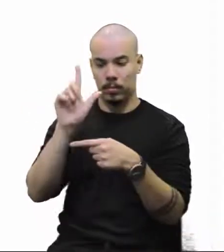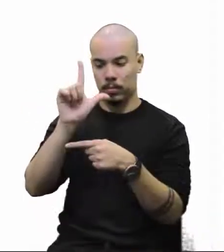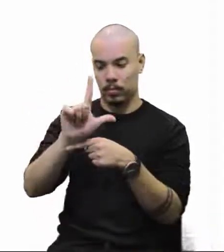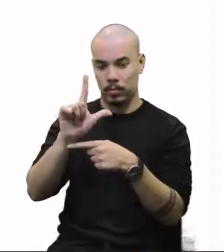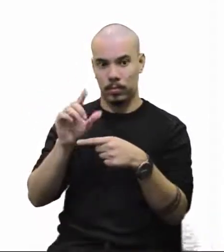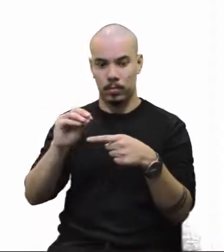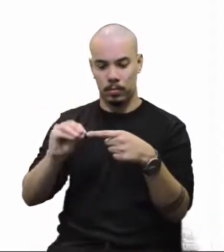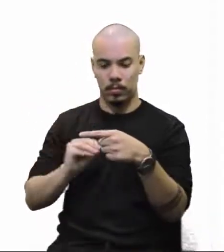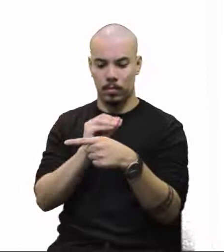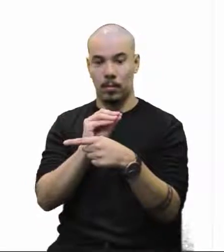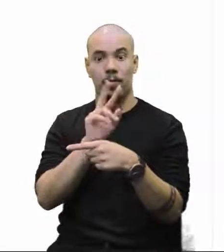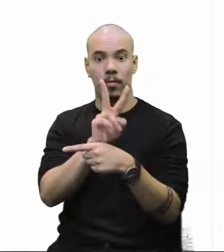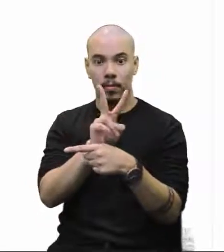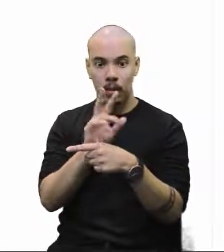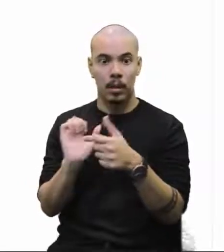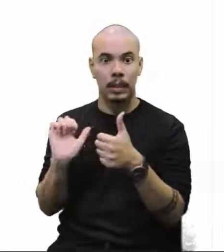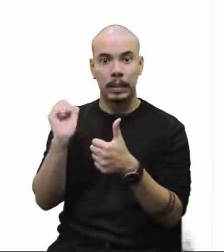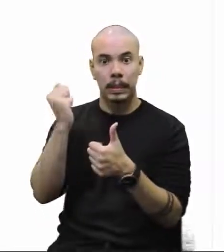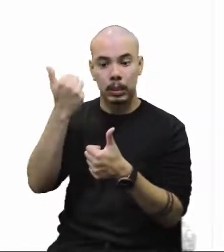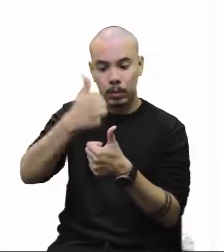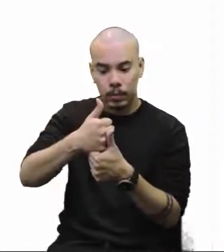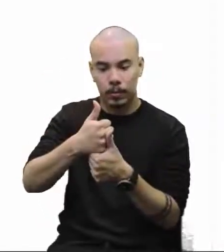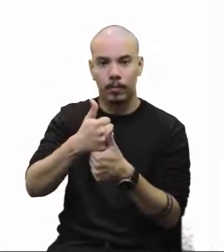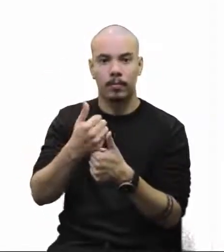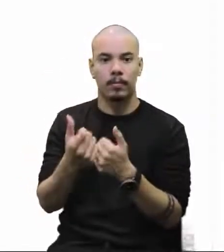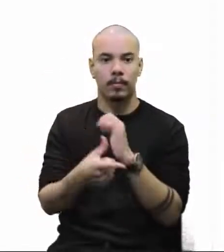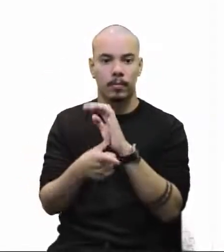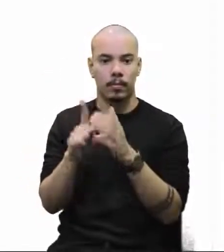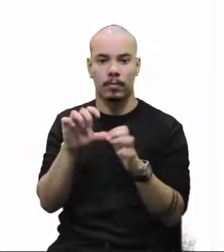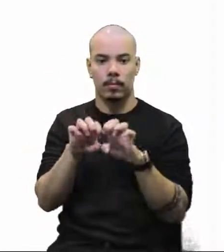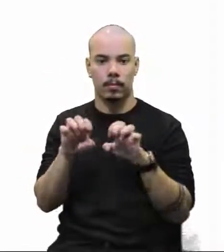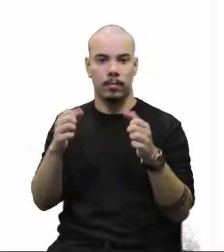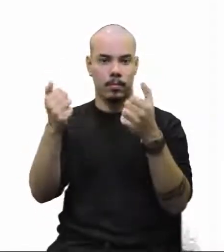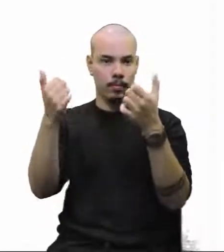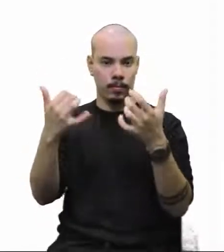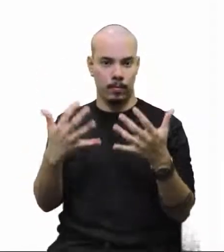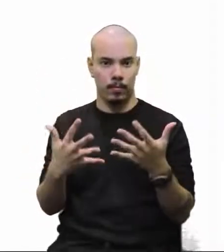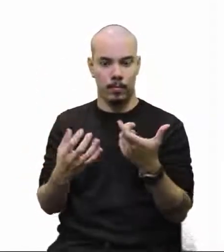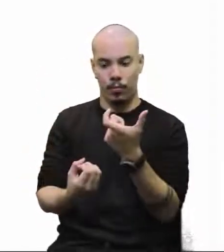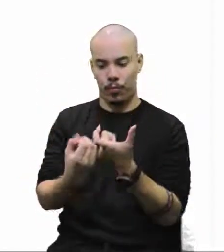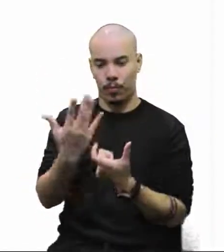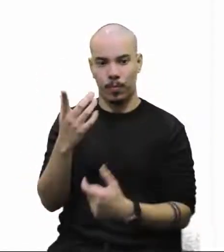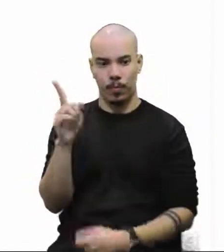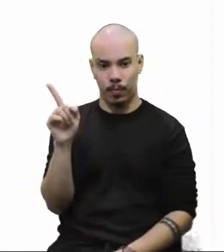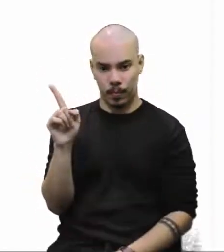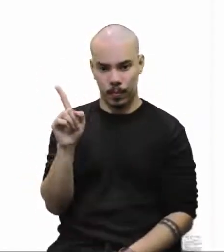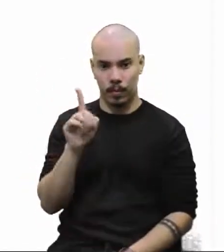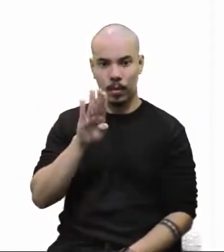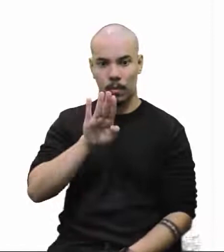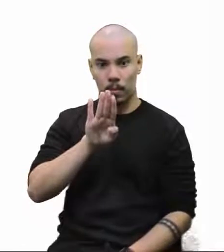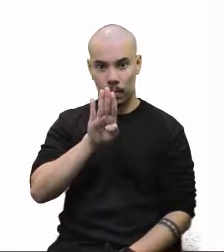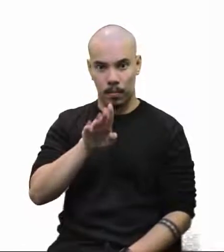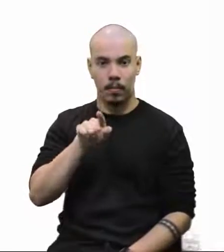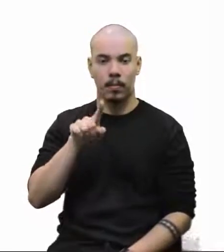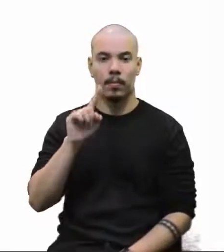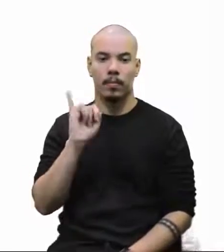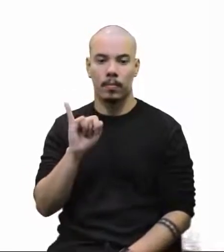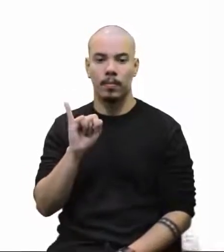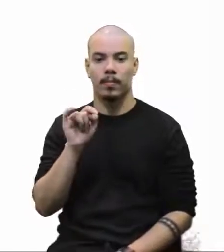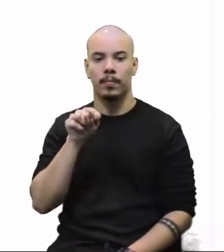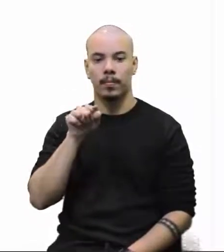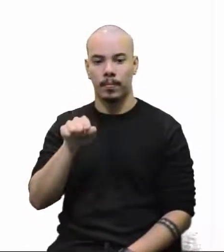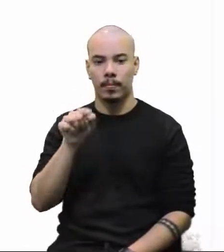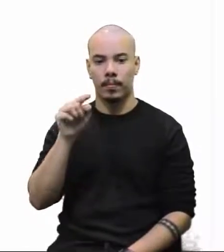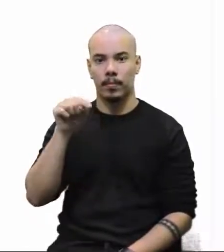Substituindo, naquela equação que nós acabamos de falar, aí, ó, BI ΔT vezes V,